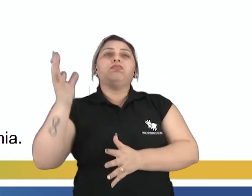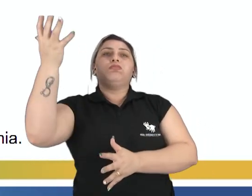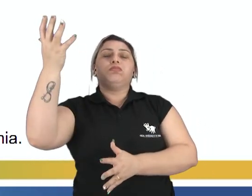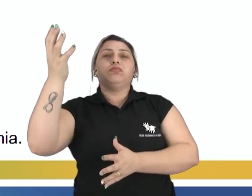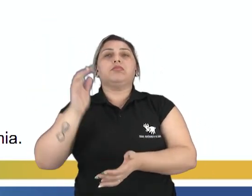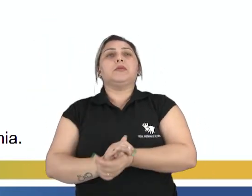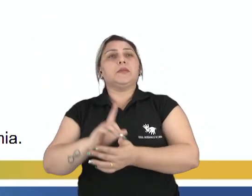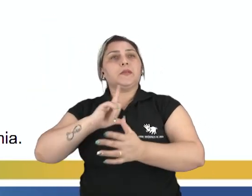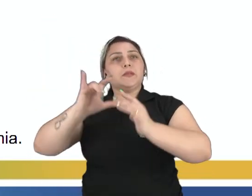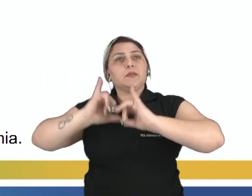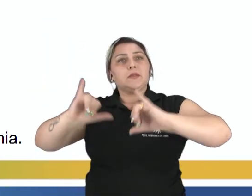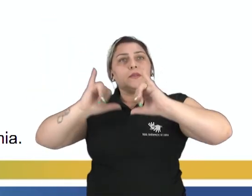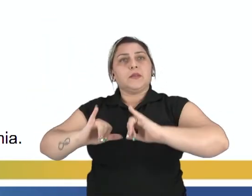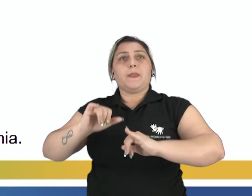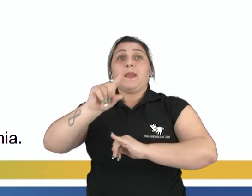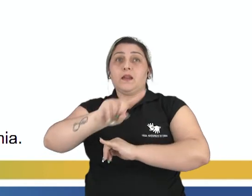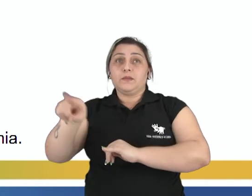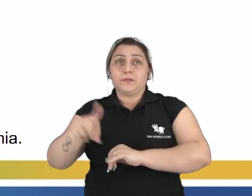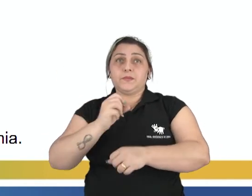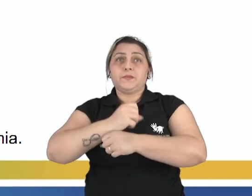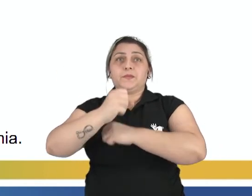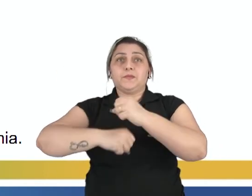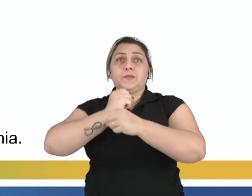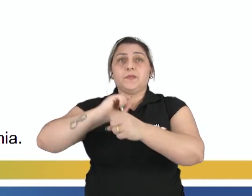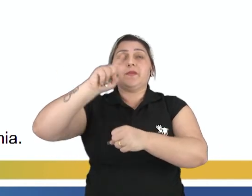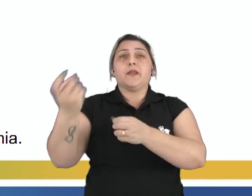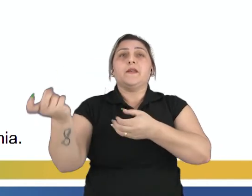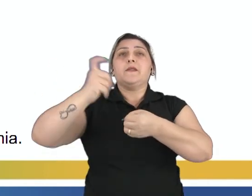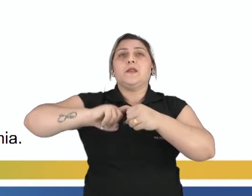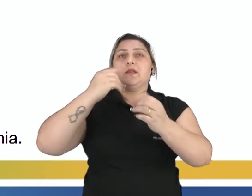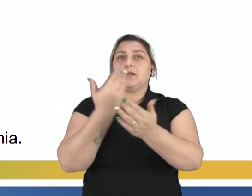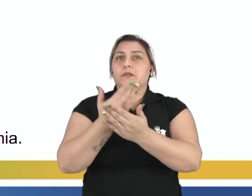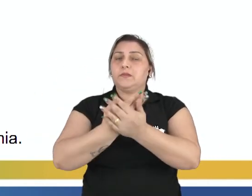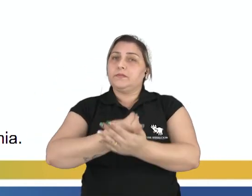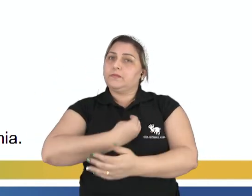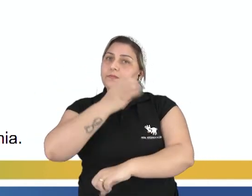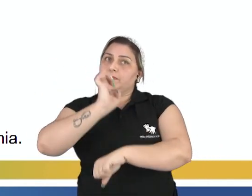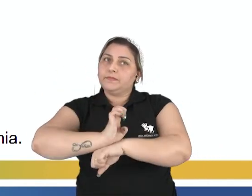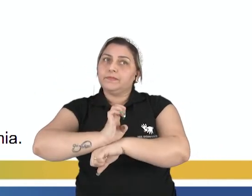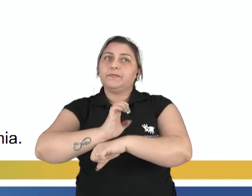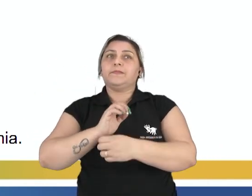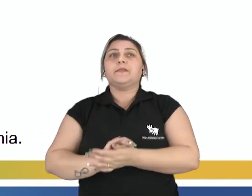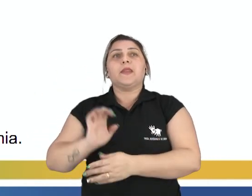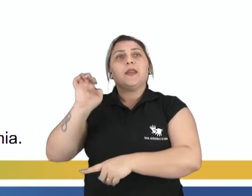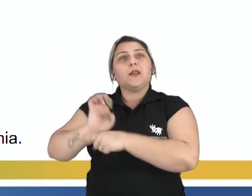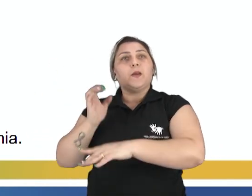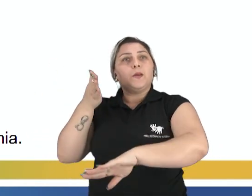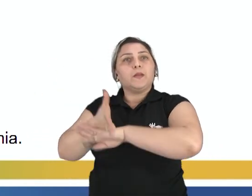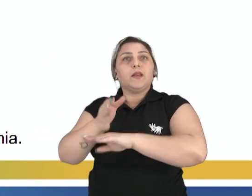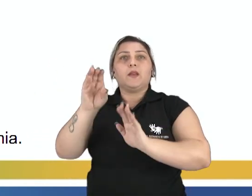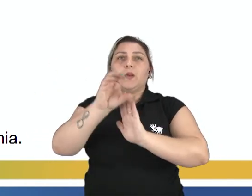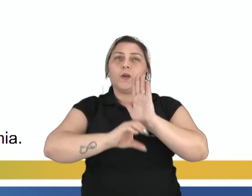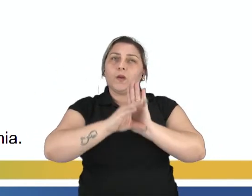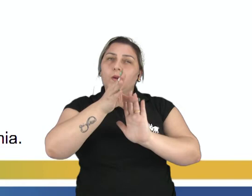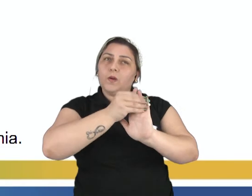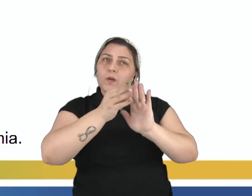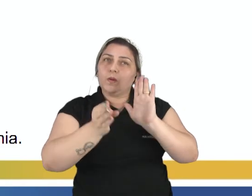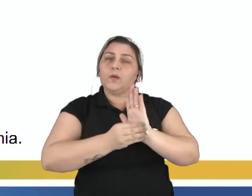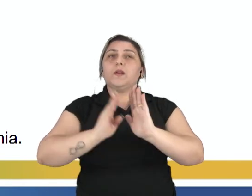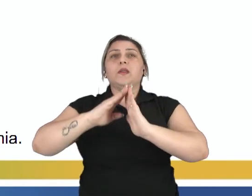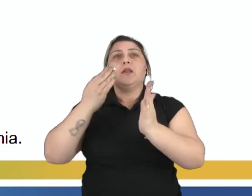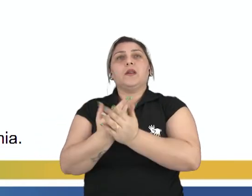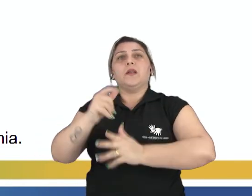essa notícia? Foi adiar para o ano que vem a volta das aulas presenciais? Foi o acesso ao conteúdo escolar pela